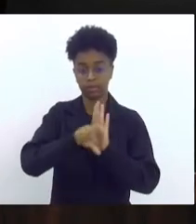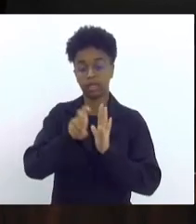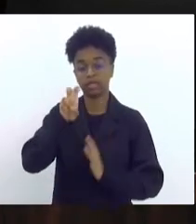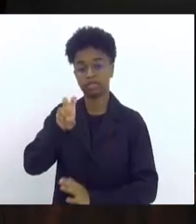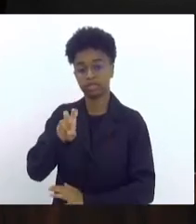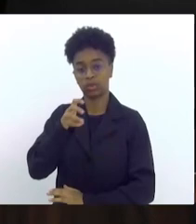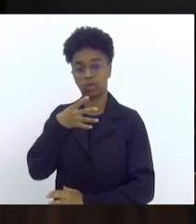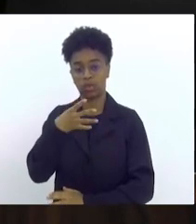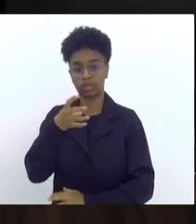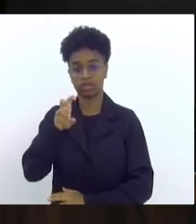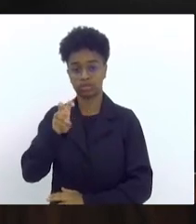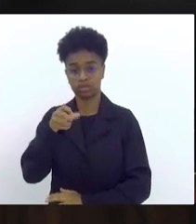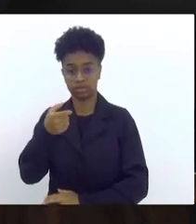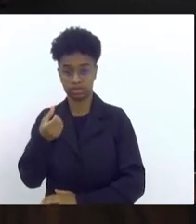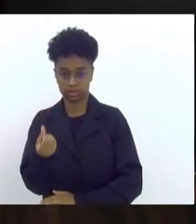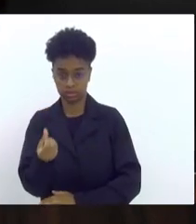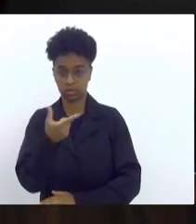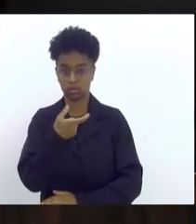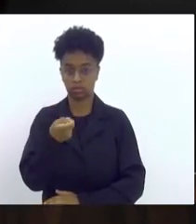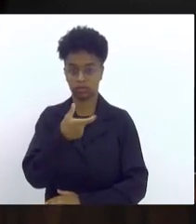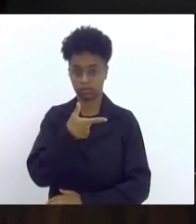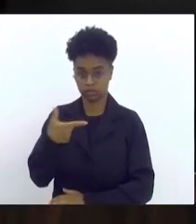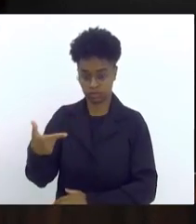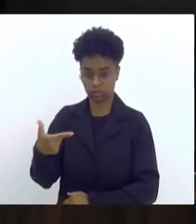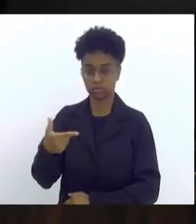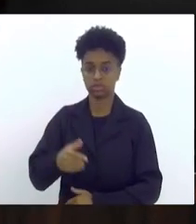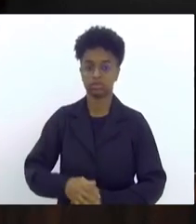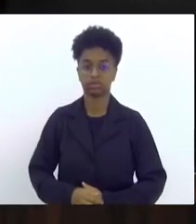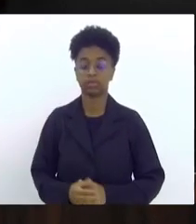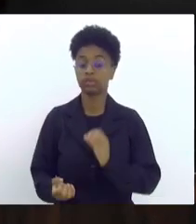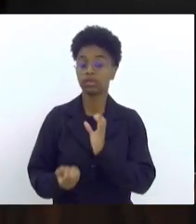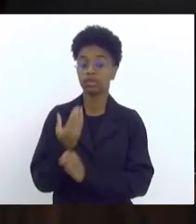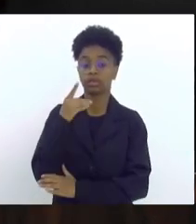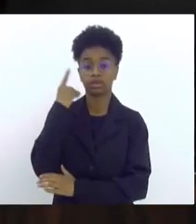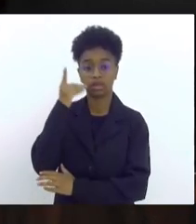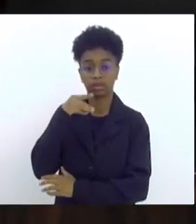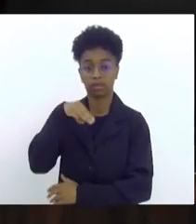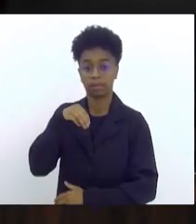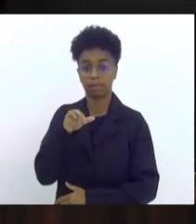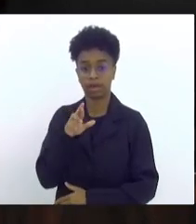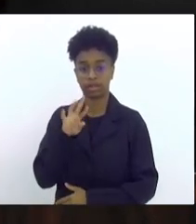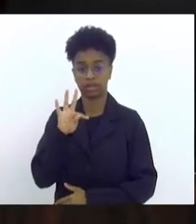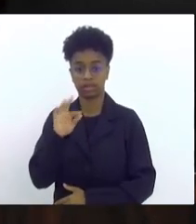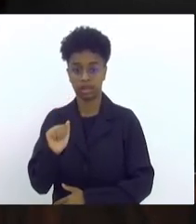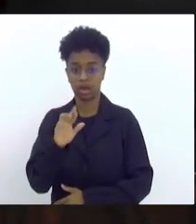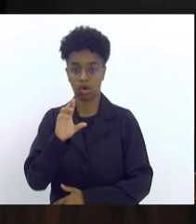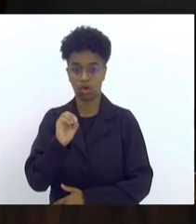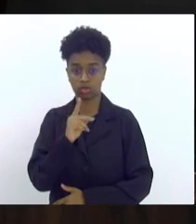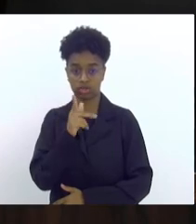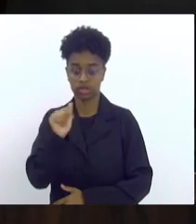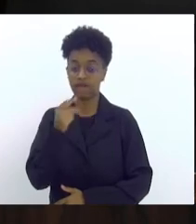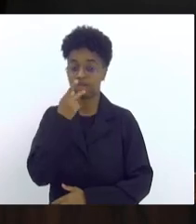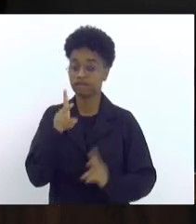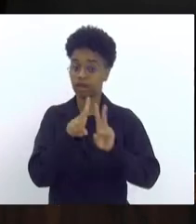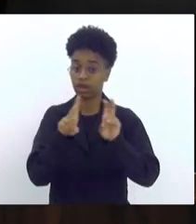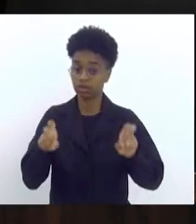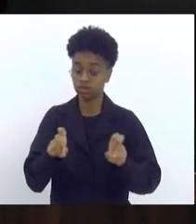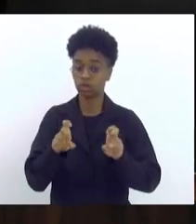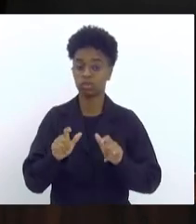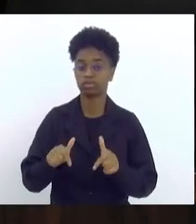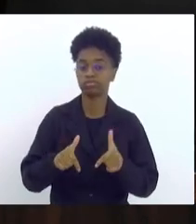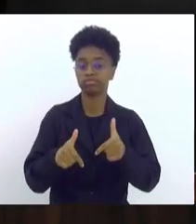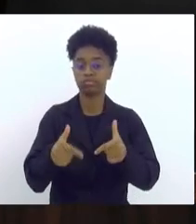.456, 2022, de autoria da deputada Marta Rocha, que dispõe sobre medidas de